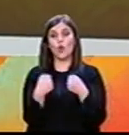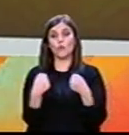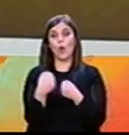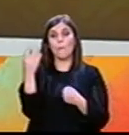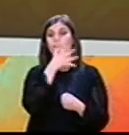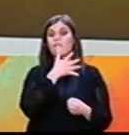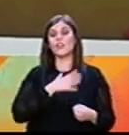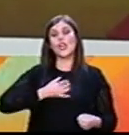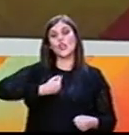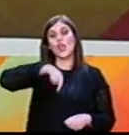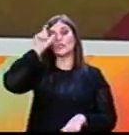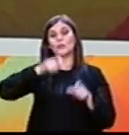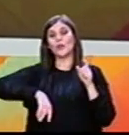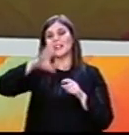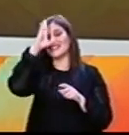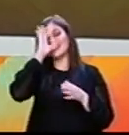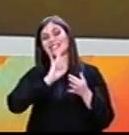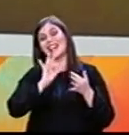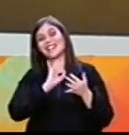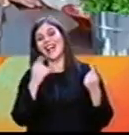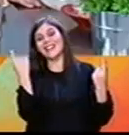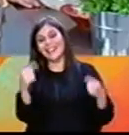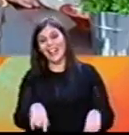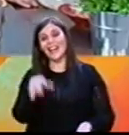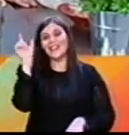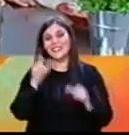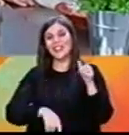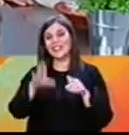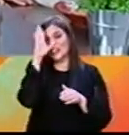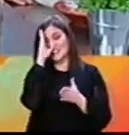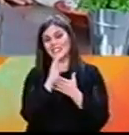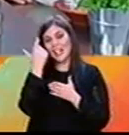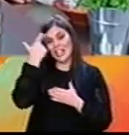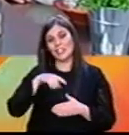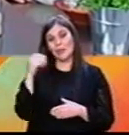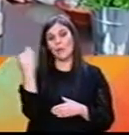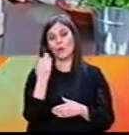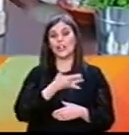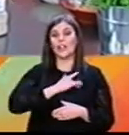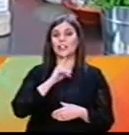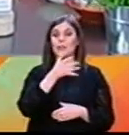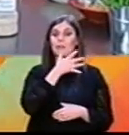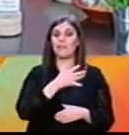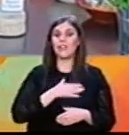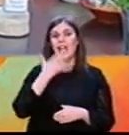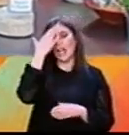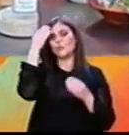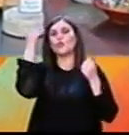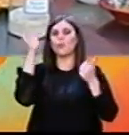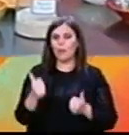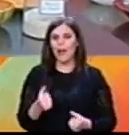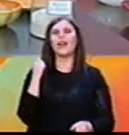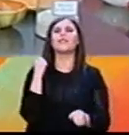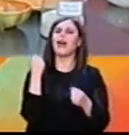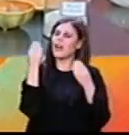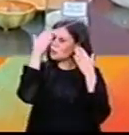nós, sportinguistas, quando... temos essa característica. Não, mas não é só os sportinguistas. Acho que eu também sou do Porto e também vibro pelo Benfica e quando joga com uma equipe